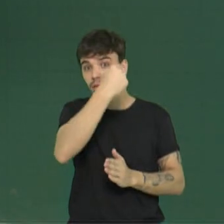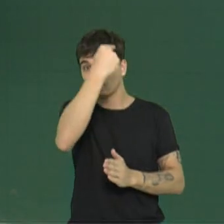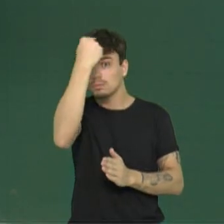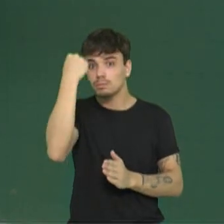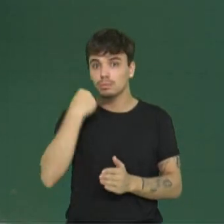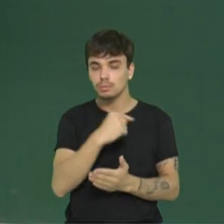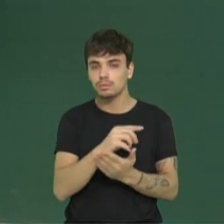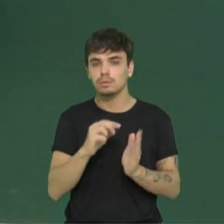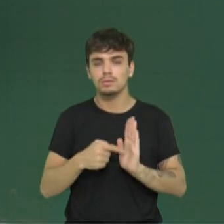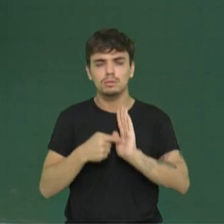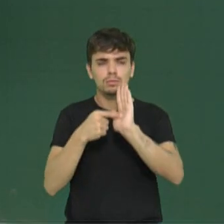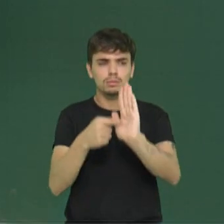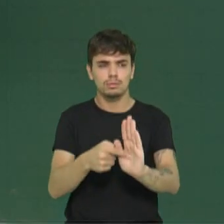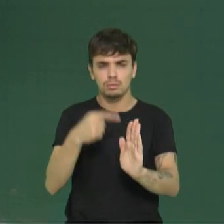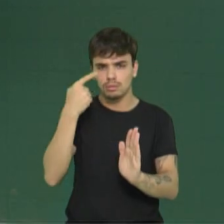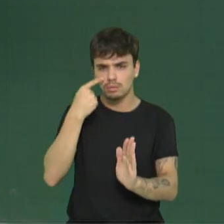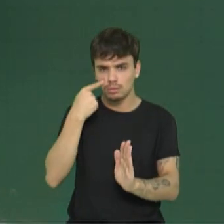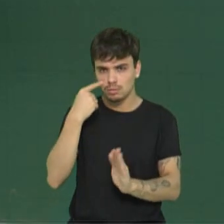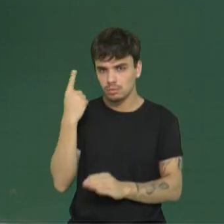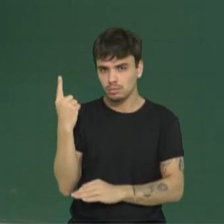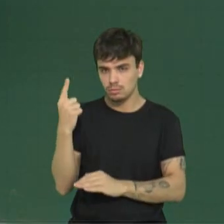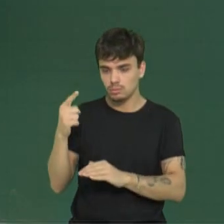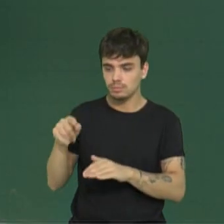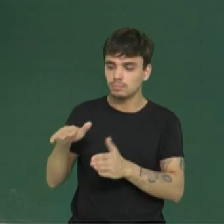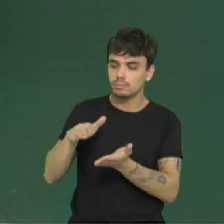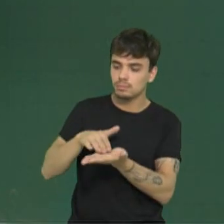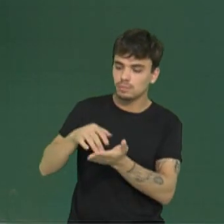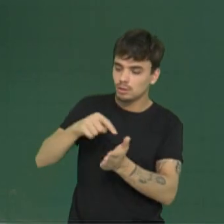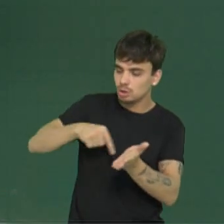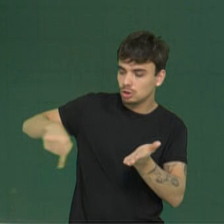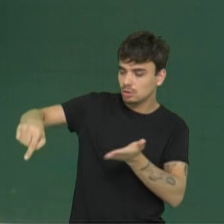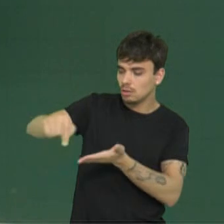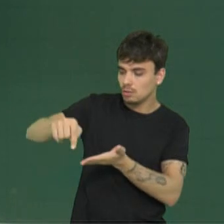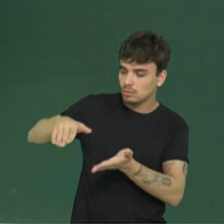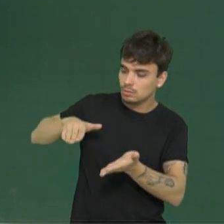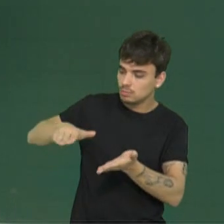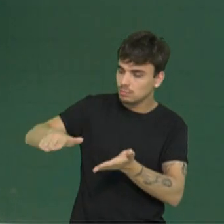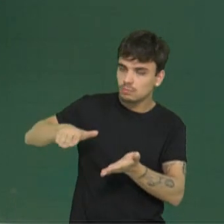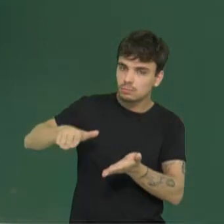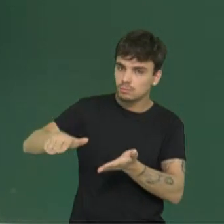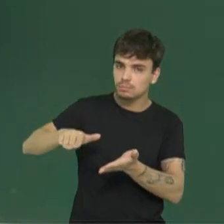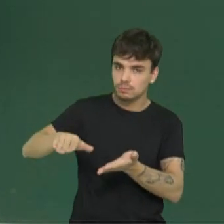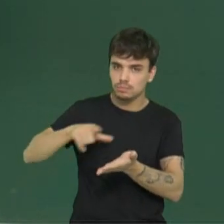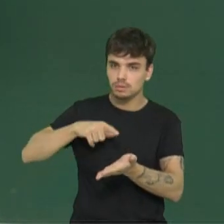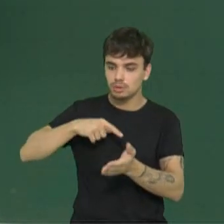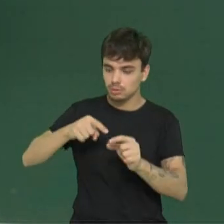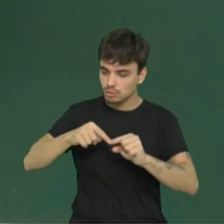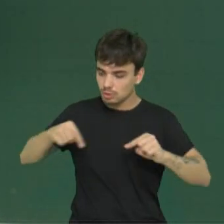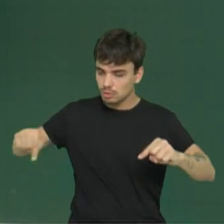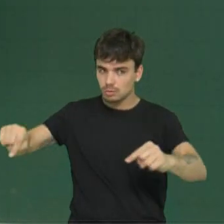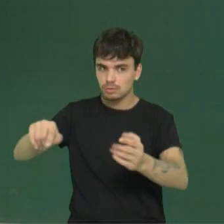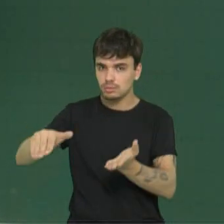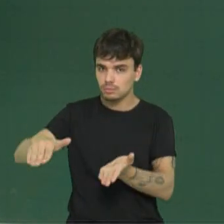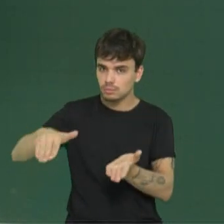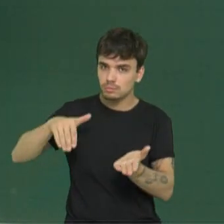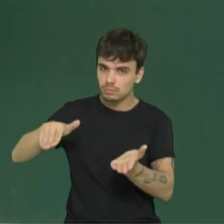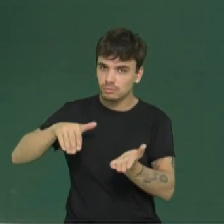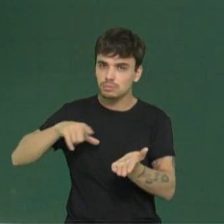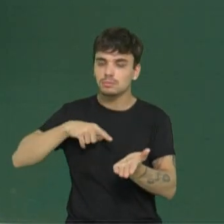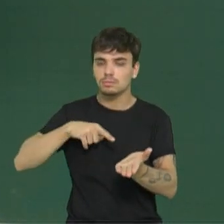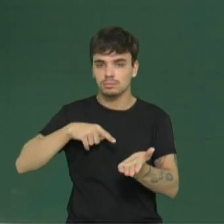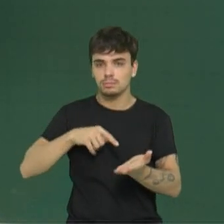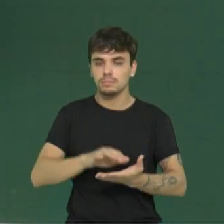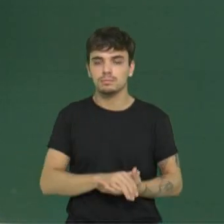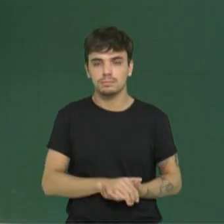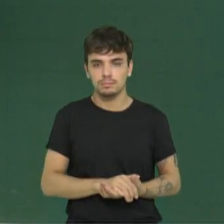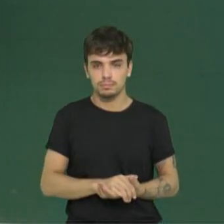ele punha a mão no disco, enquanto o disco girava num sentido, no sentido horário, ele punha a